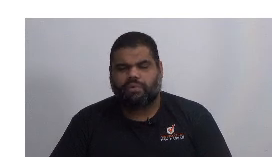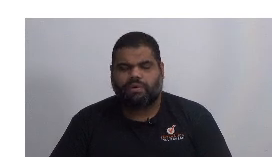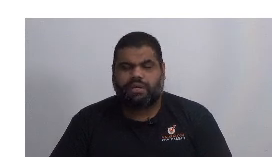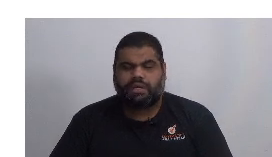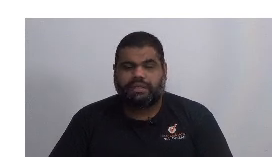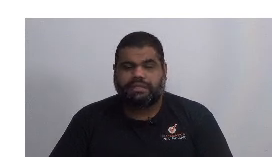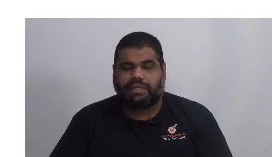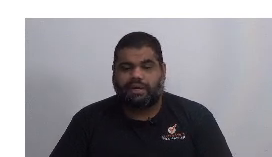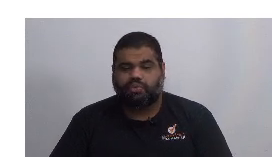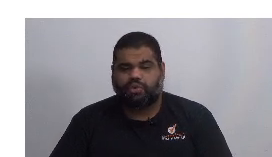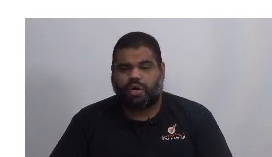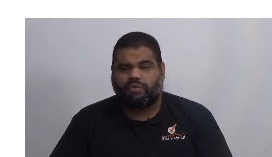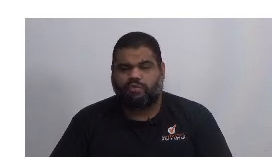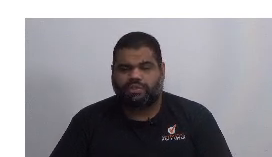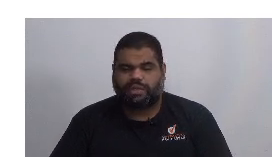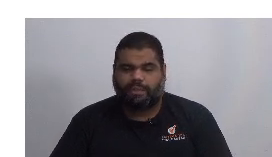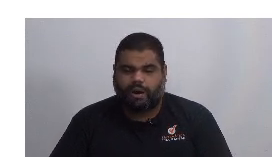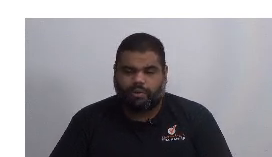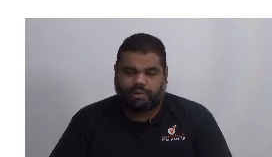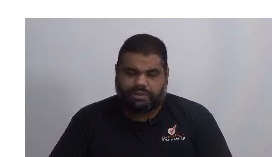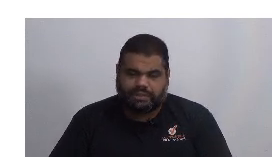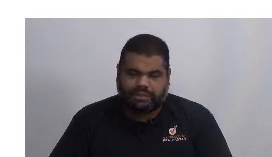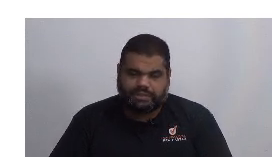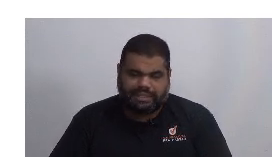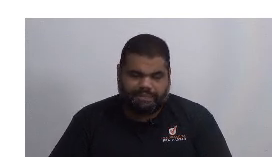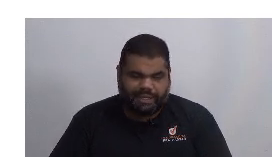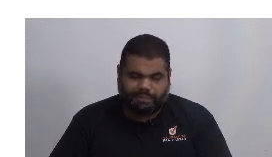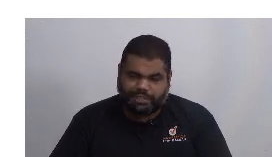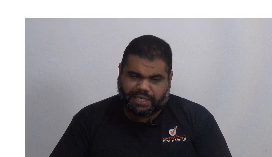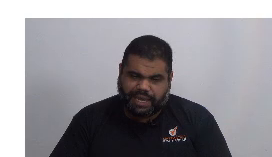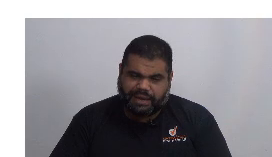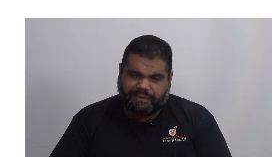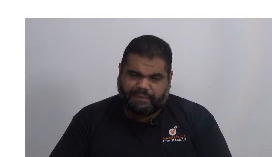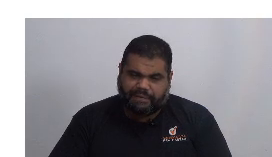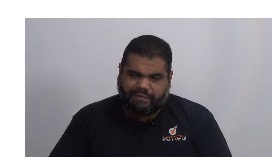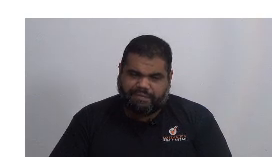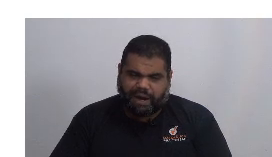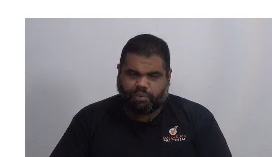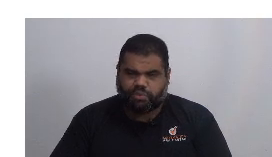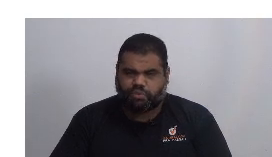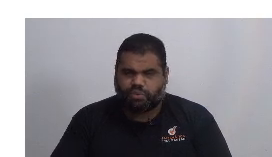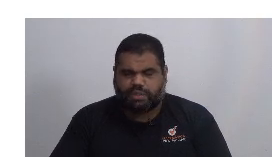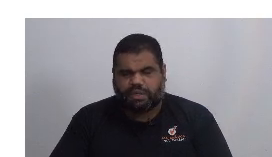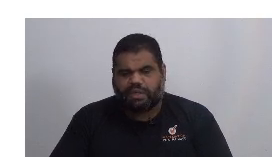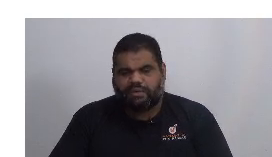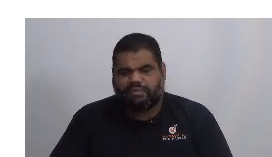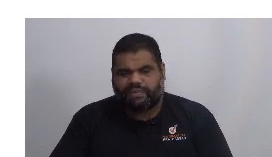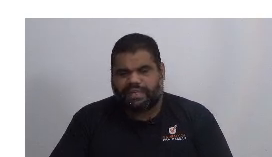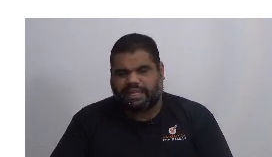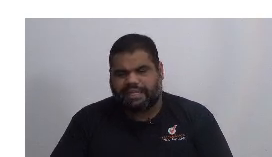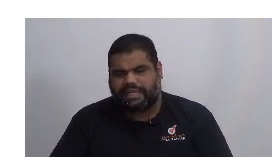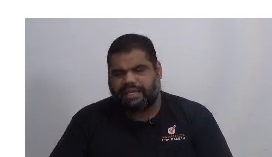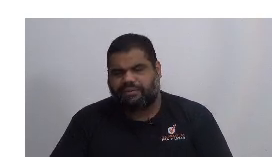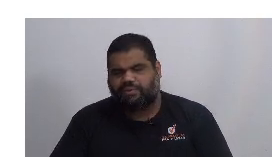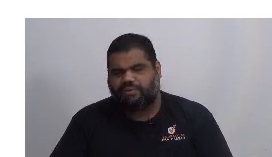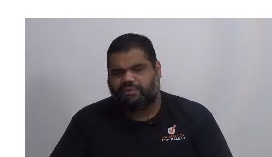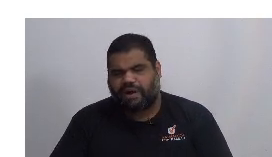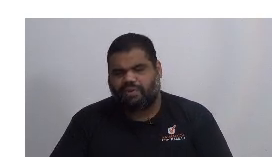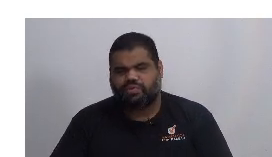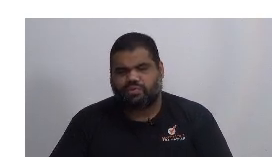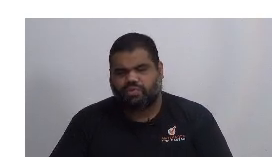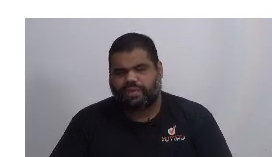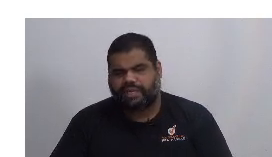futebol. Não jogo futebol, sabemos que é falso. Verdadeiro